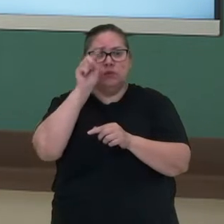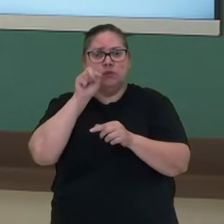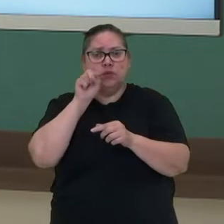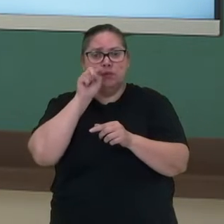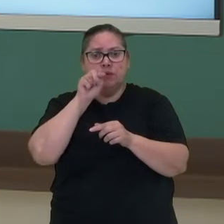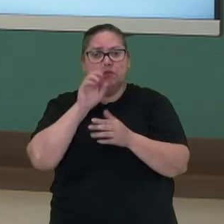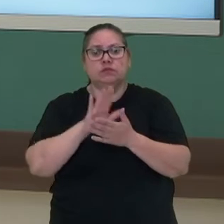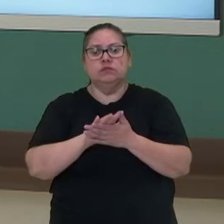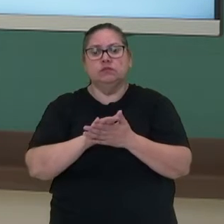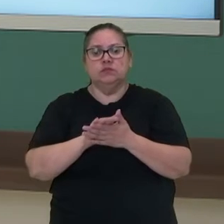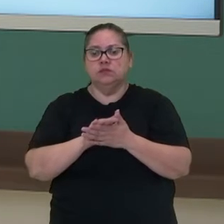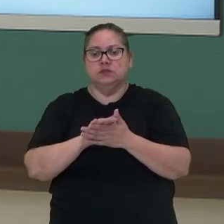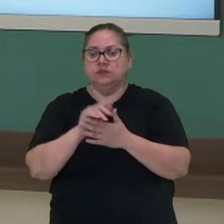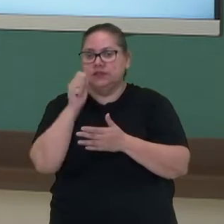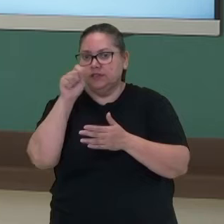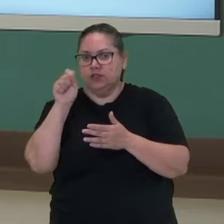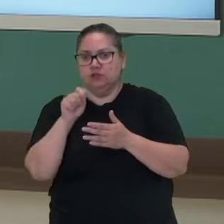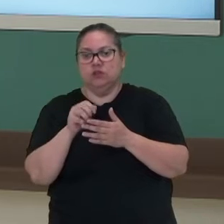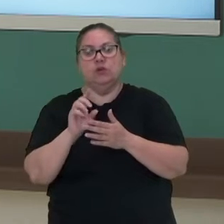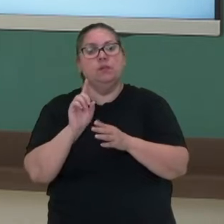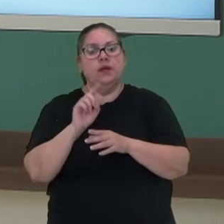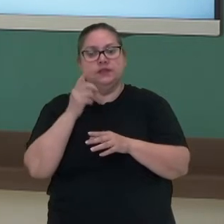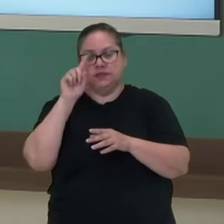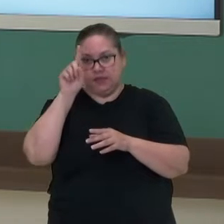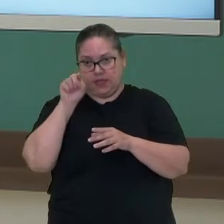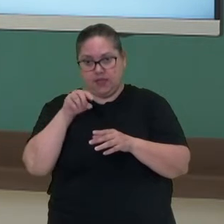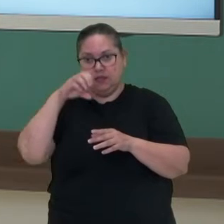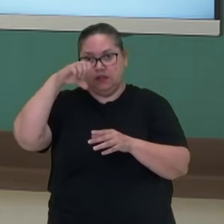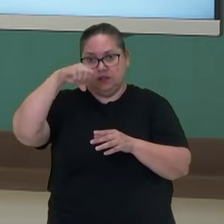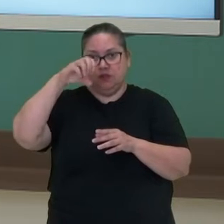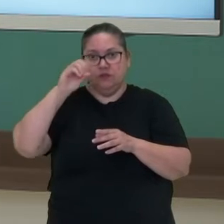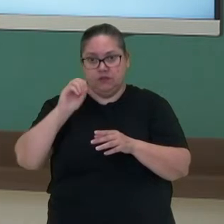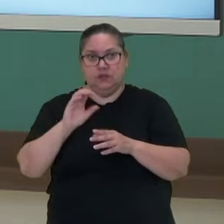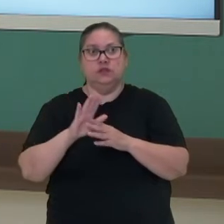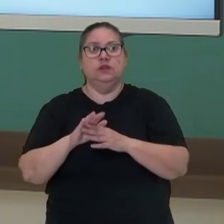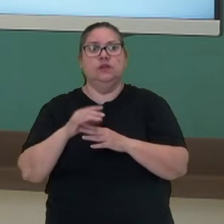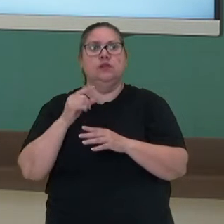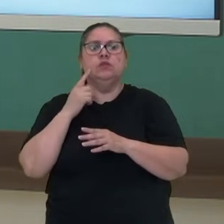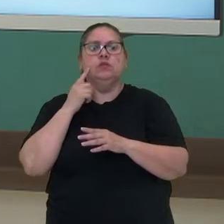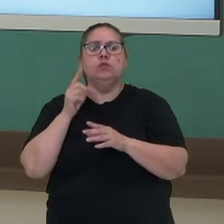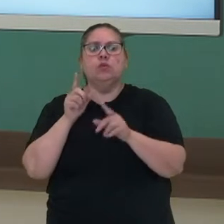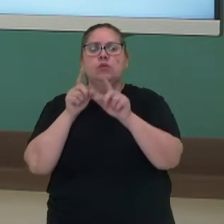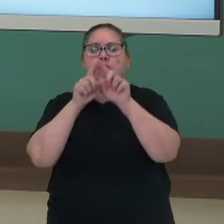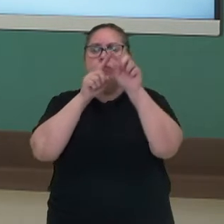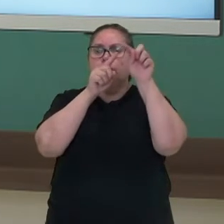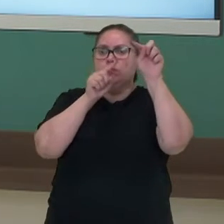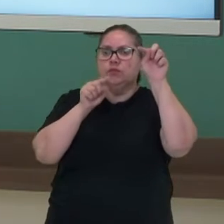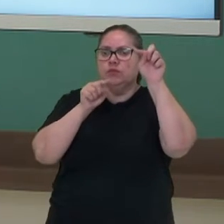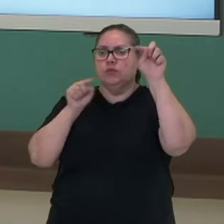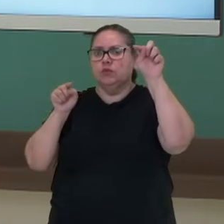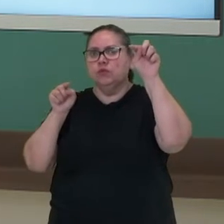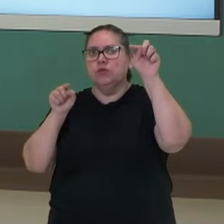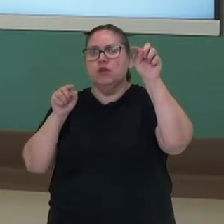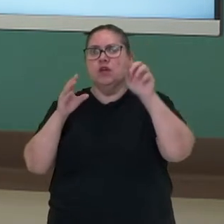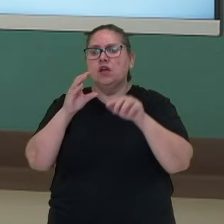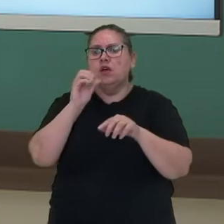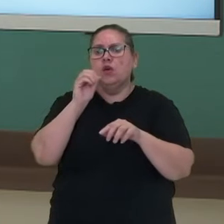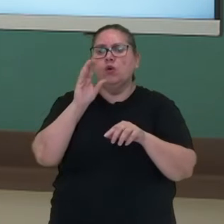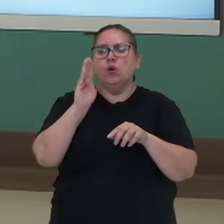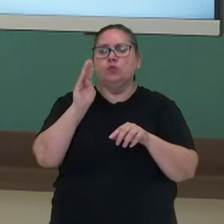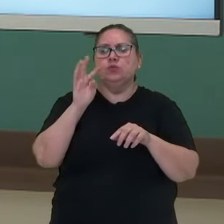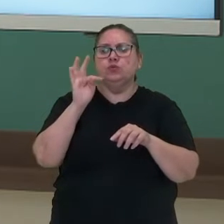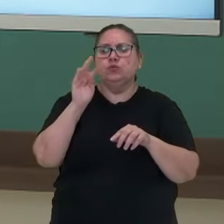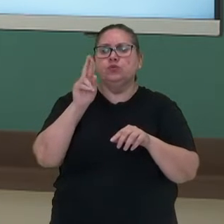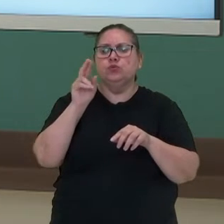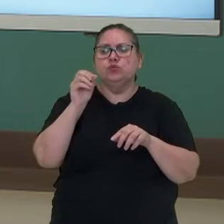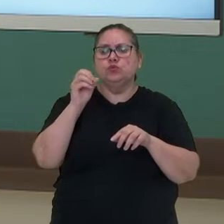pontinho, não estará escrito, mas será 90 graus. Aí eu tenho um ângulo obtuso. Obtuso é um ângulo maior